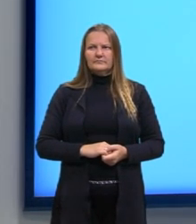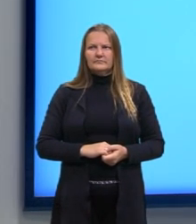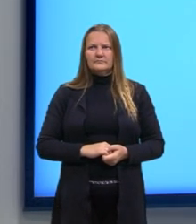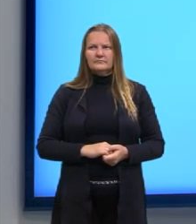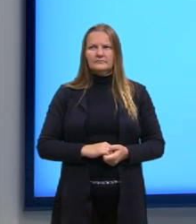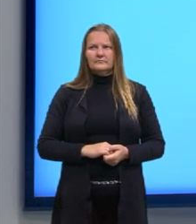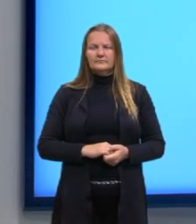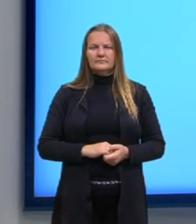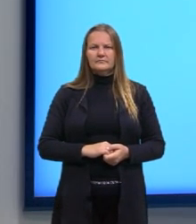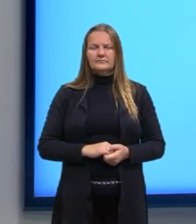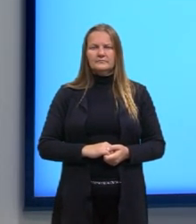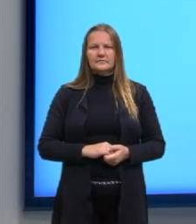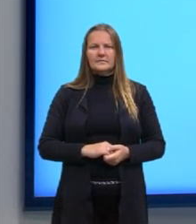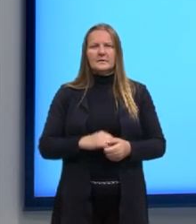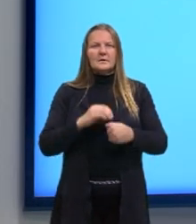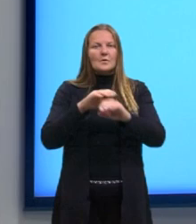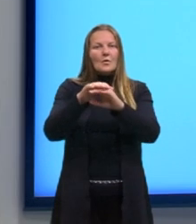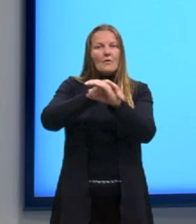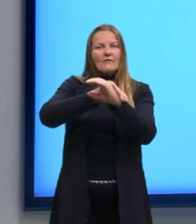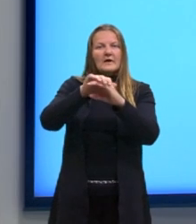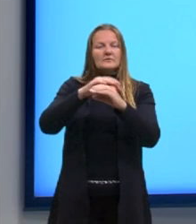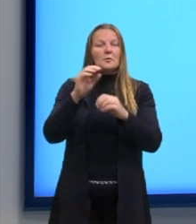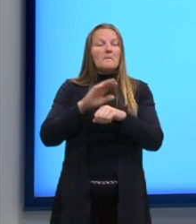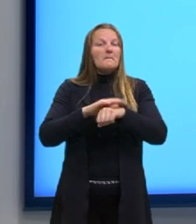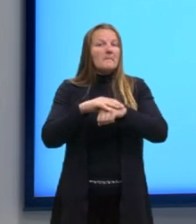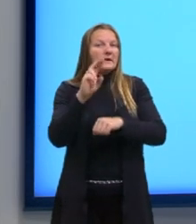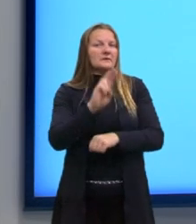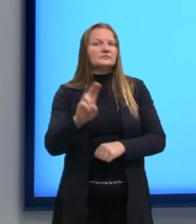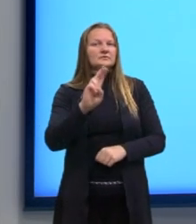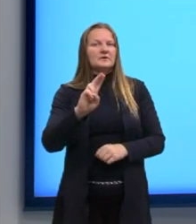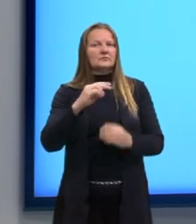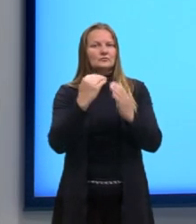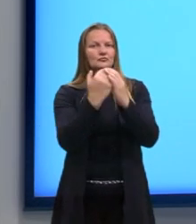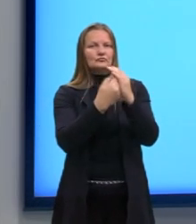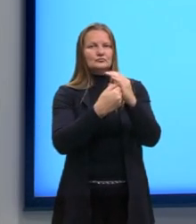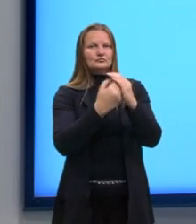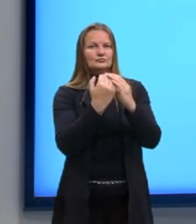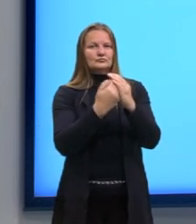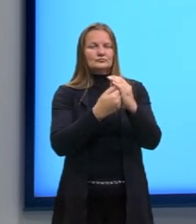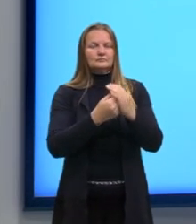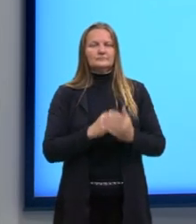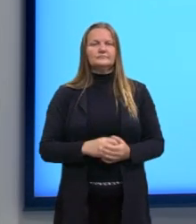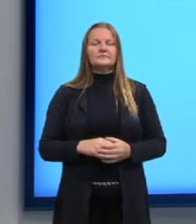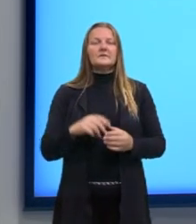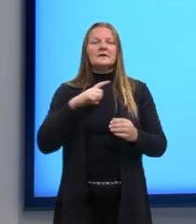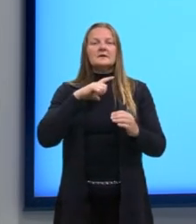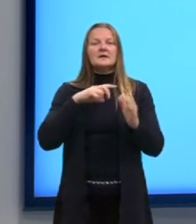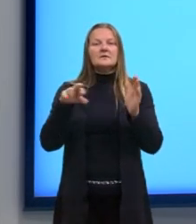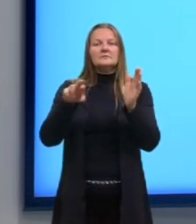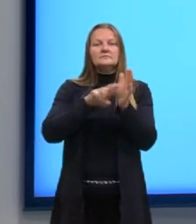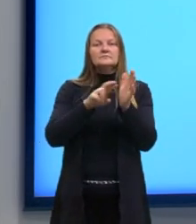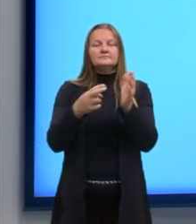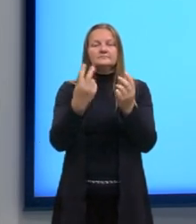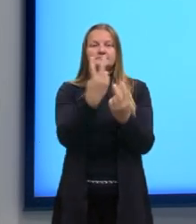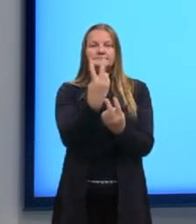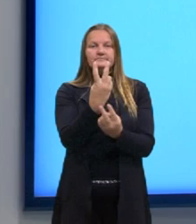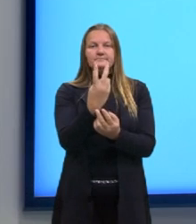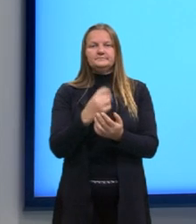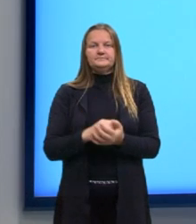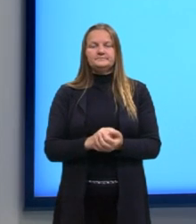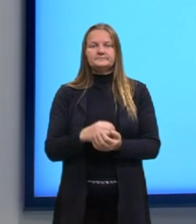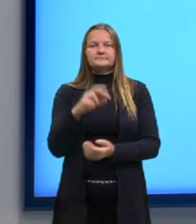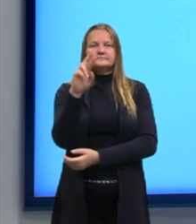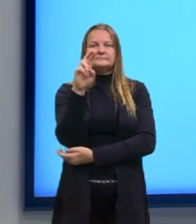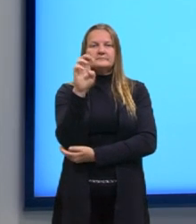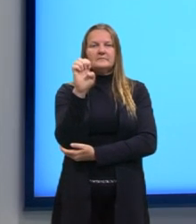do que o côncavo bom além da reflexão a gente tem a refração da luz que a gente